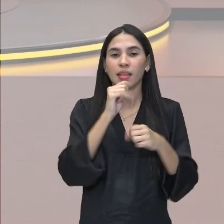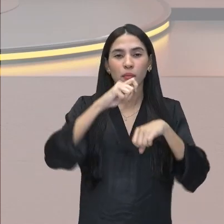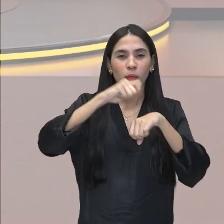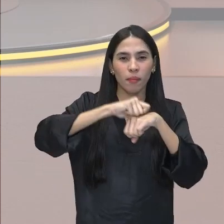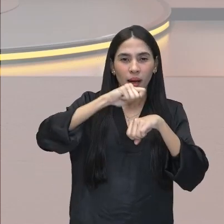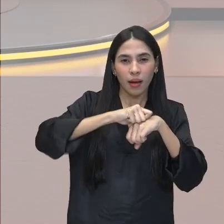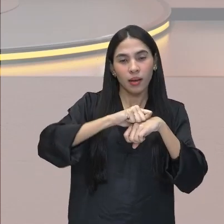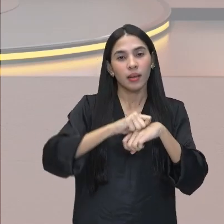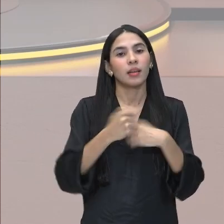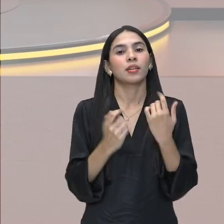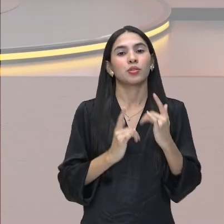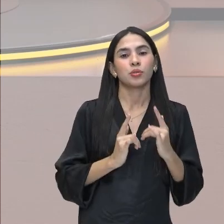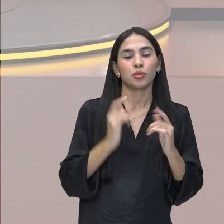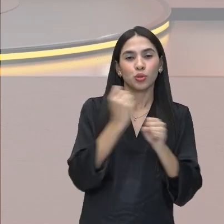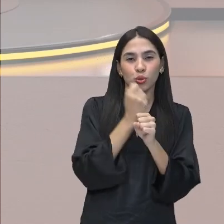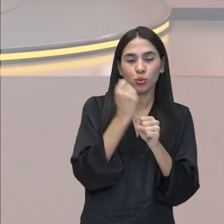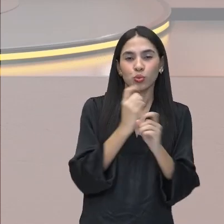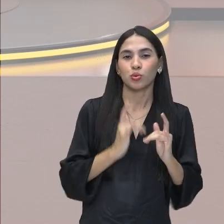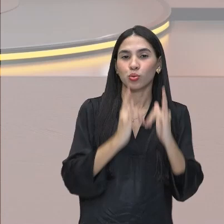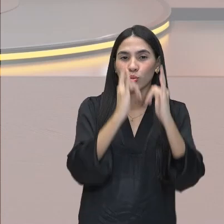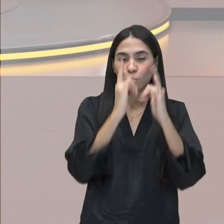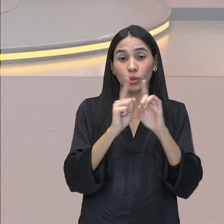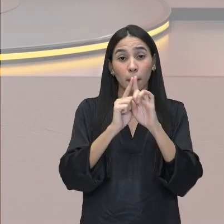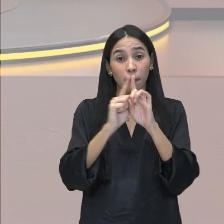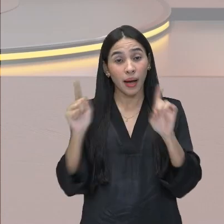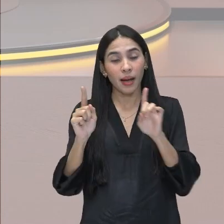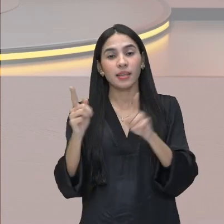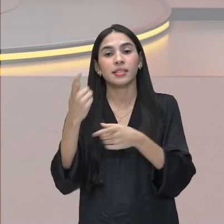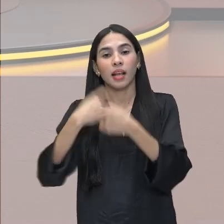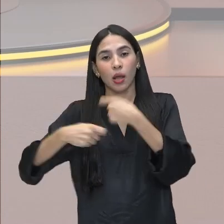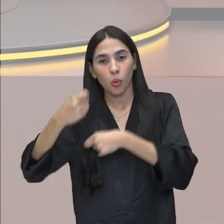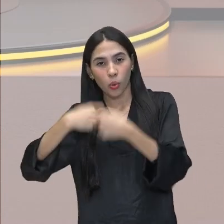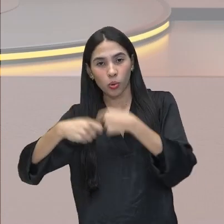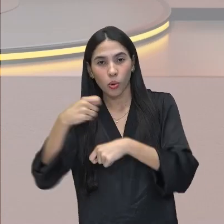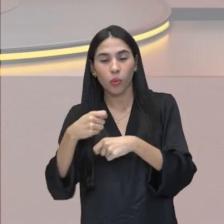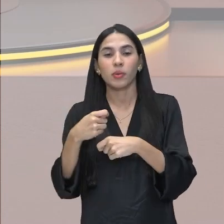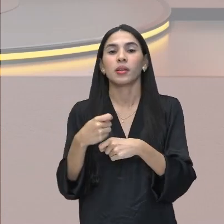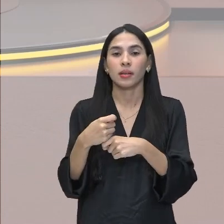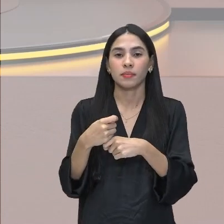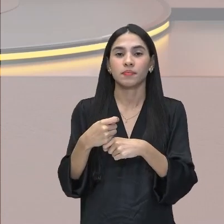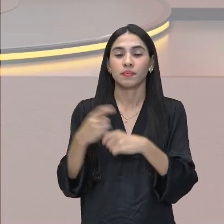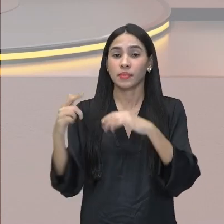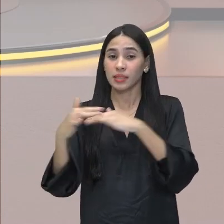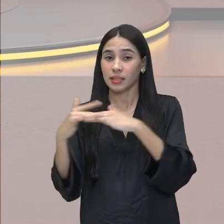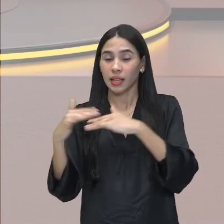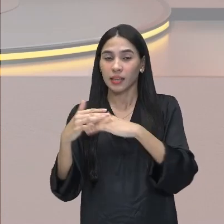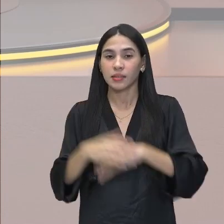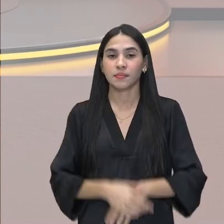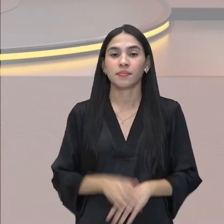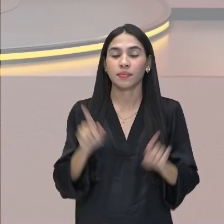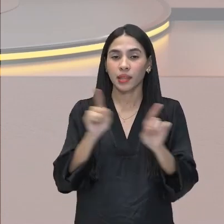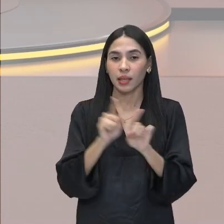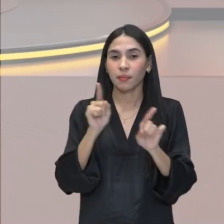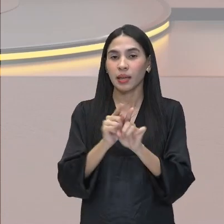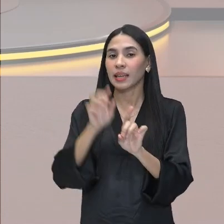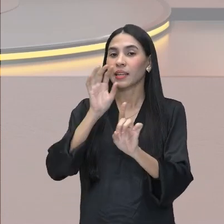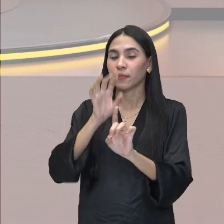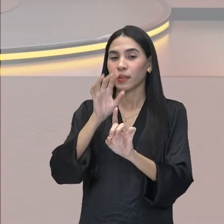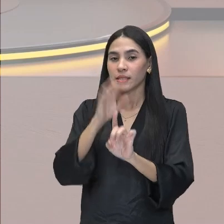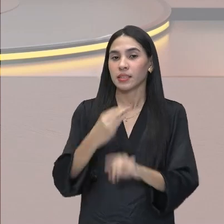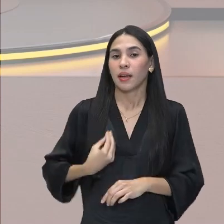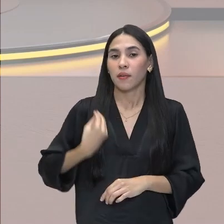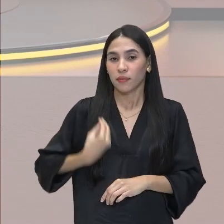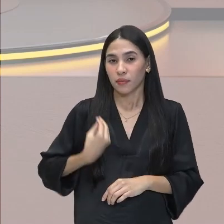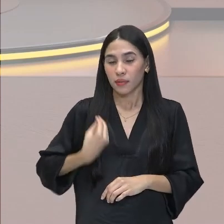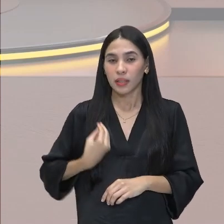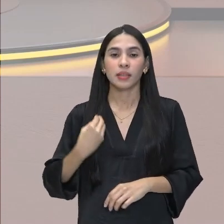mas também os aspectos econômicos dessa urbanização, que afeta a vida das pessoas, de